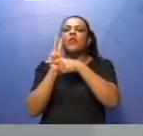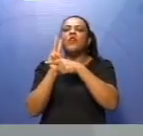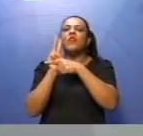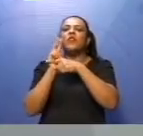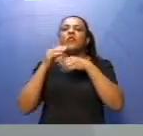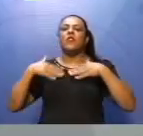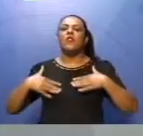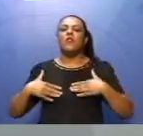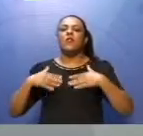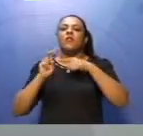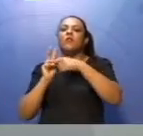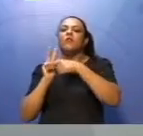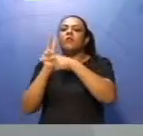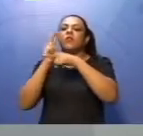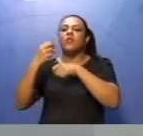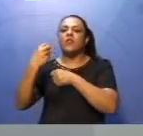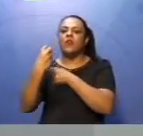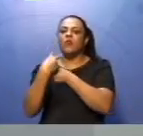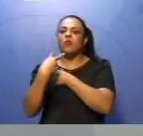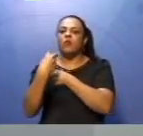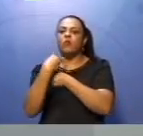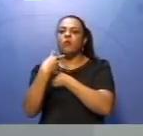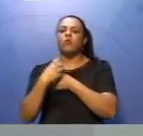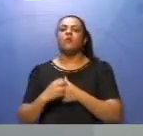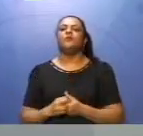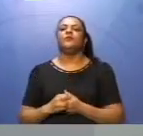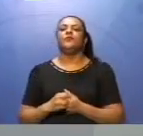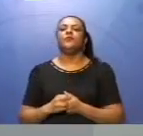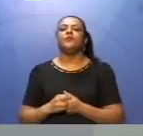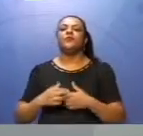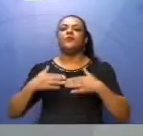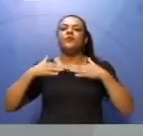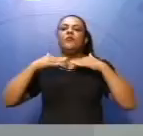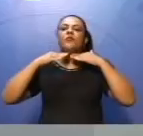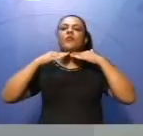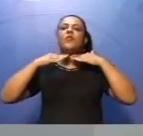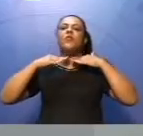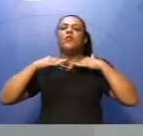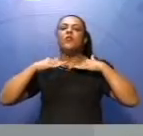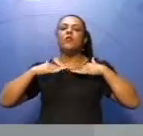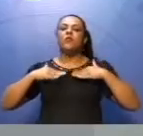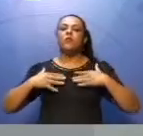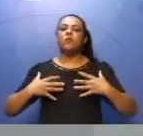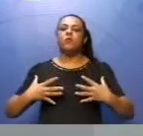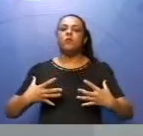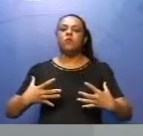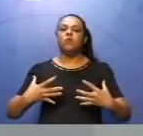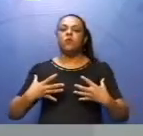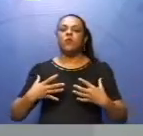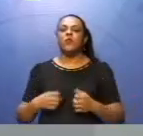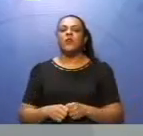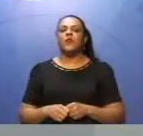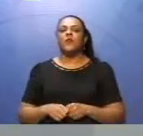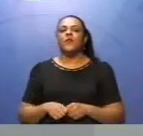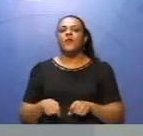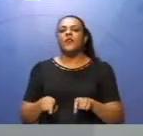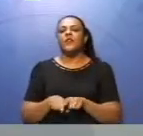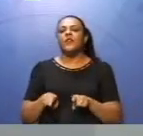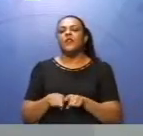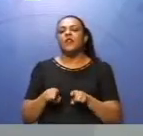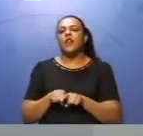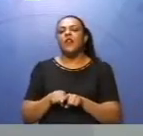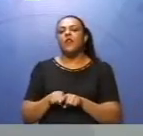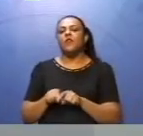esse agente invasor. E ao longo de todas as vias respiratórias, a gente também vai ter esse tipo de